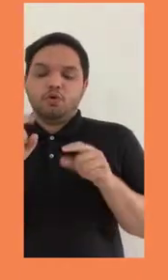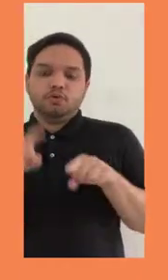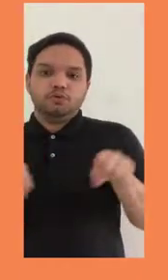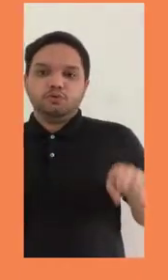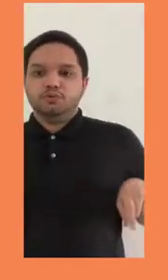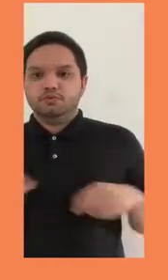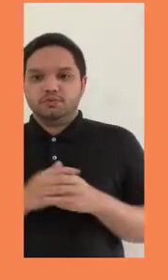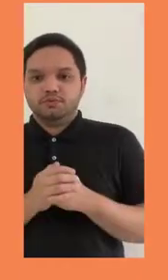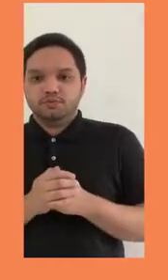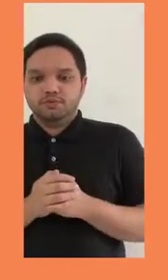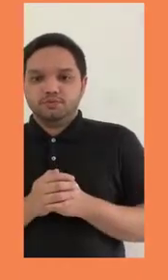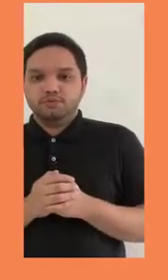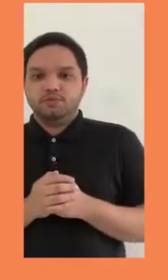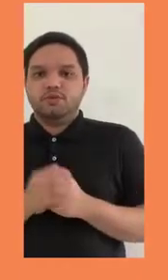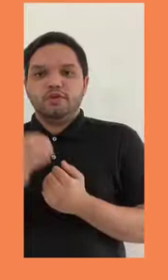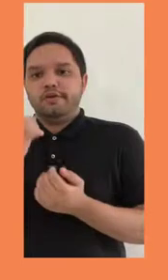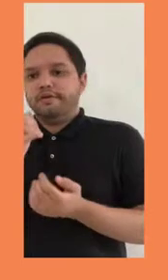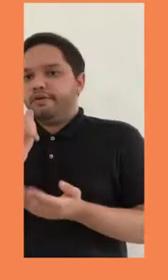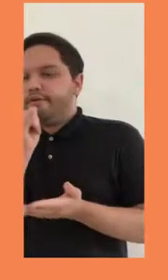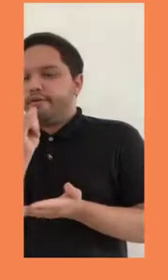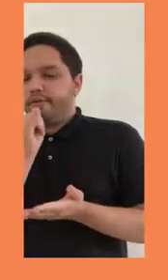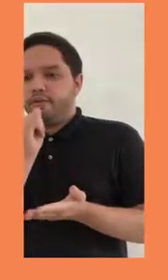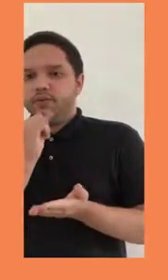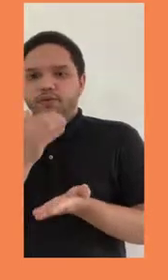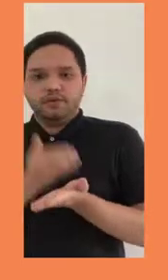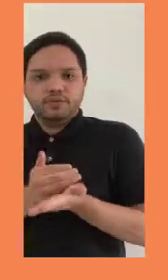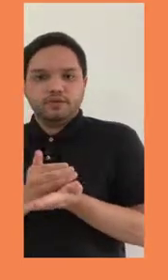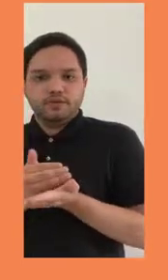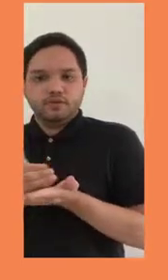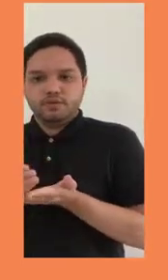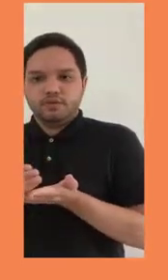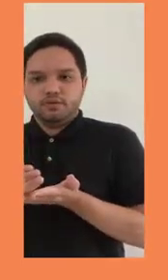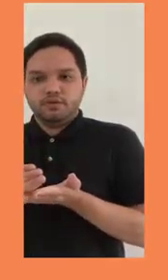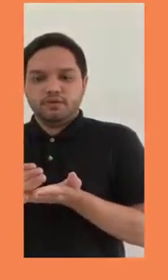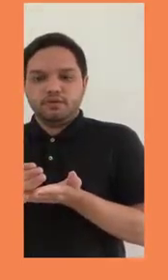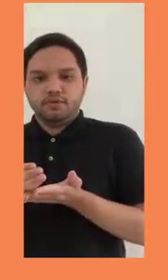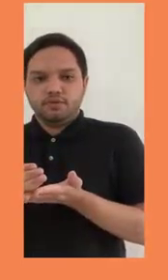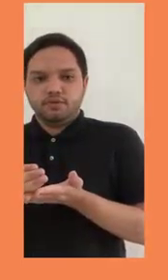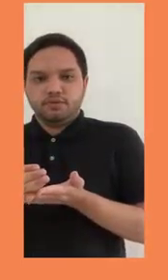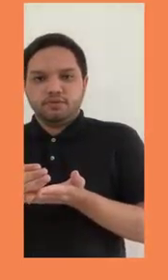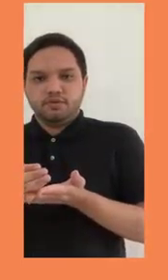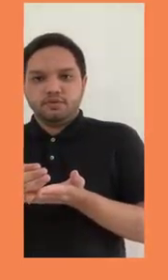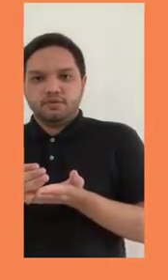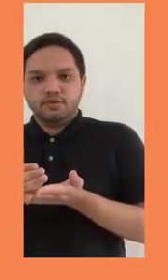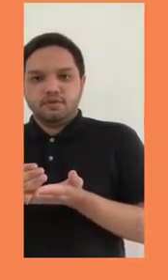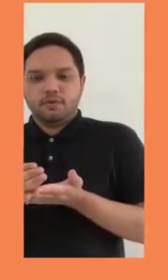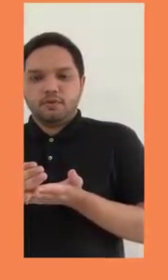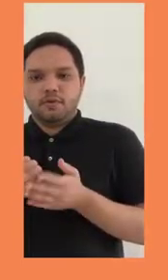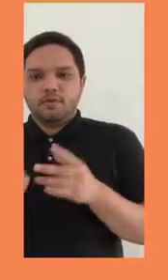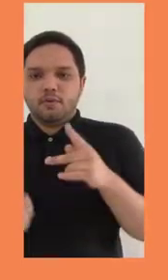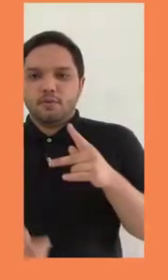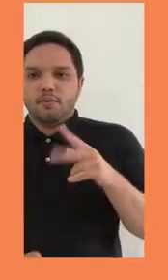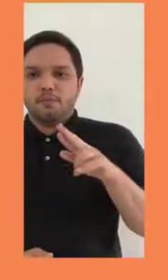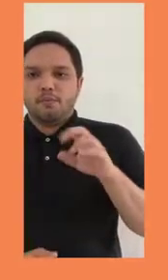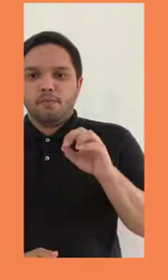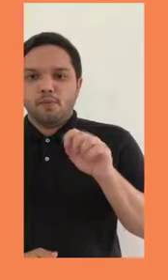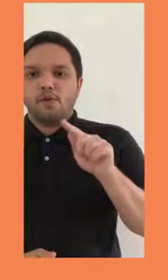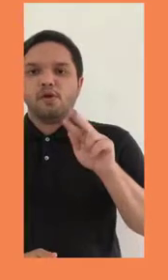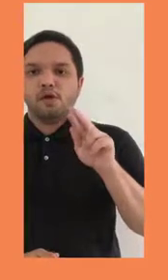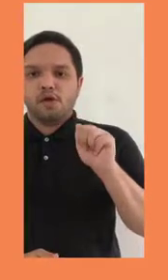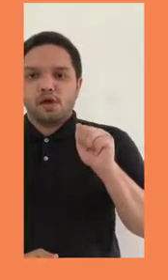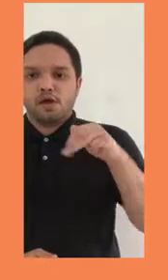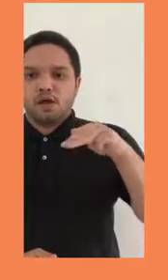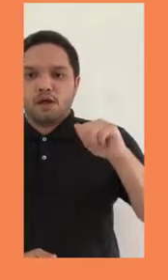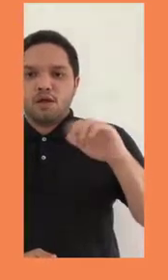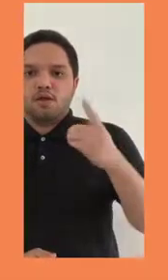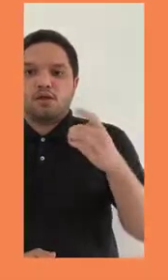que é possível dar um nome a esse nível então você poderia ser um nível aqui é iniciante